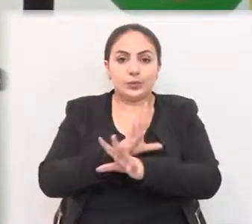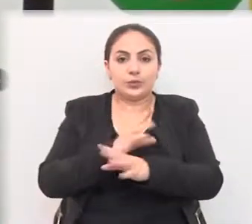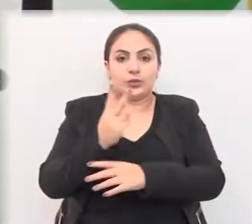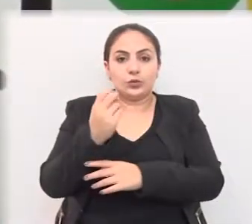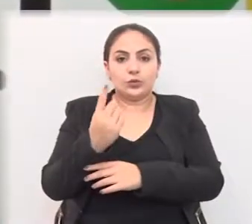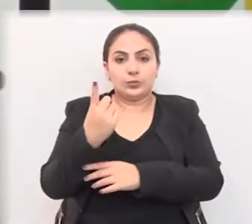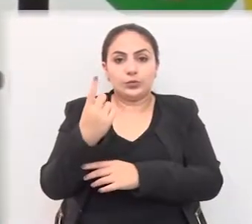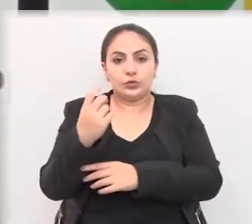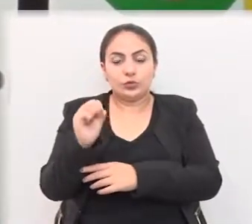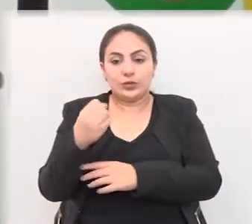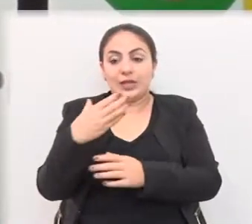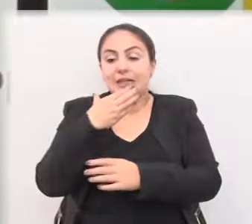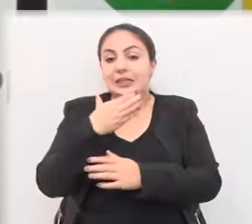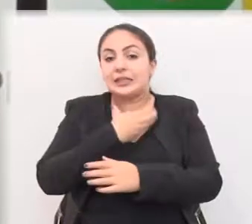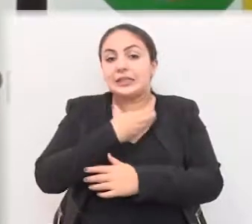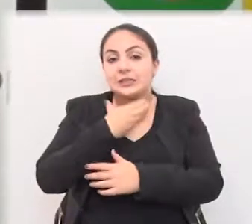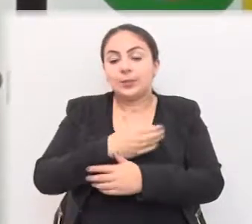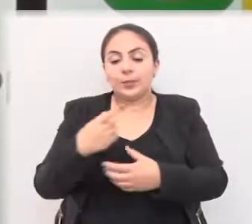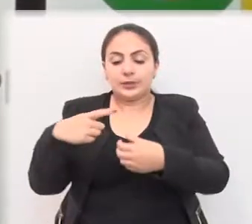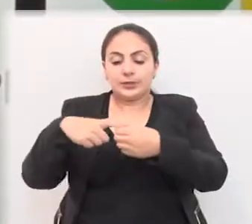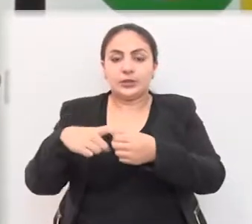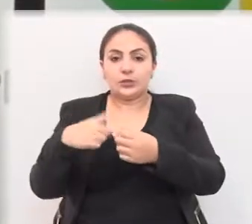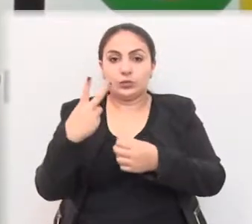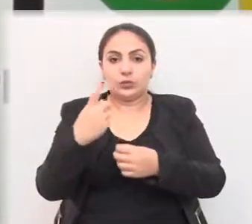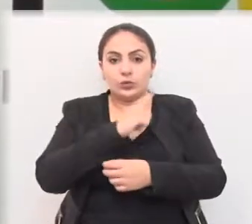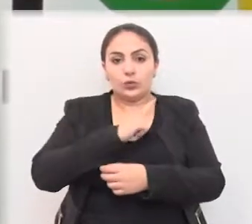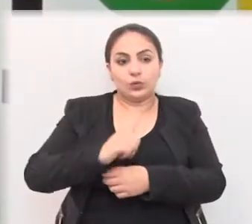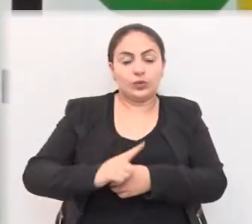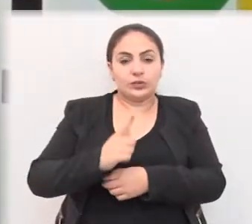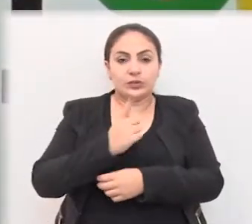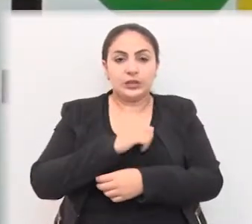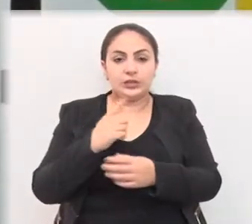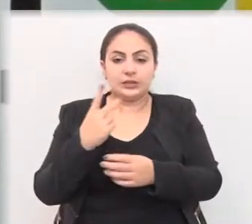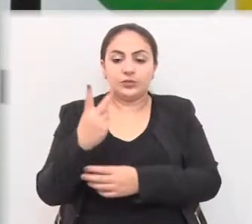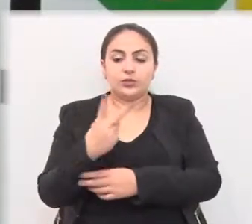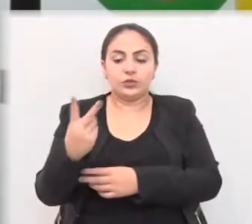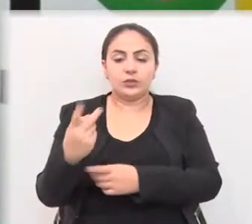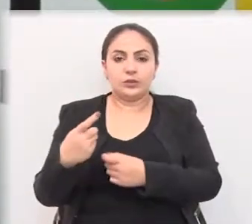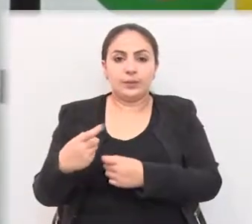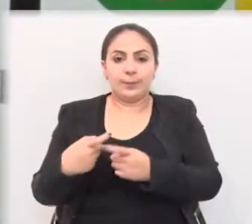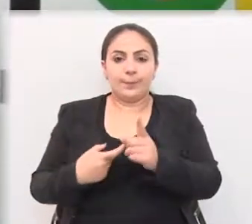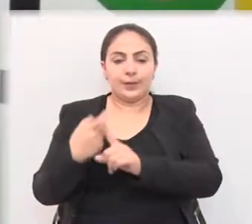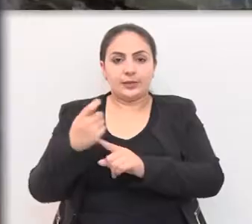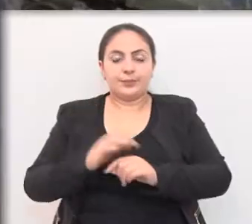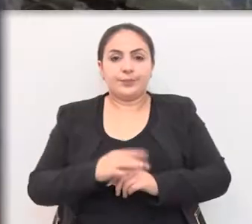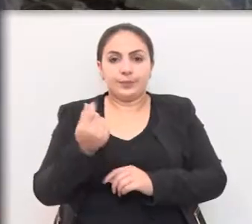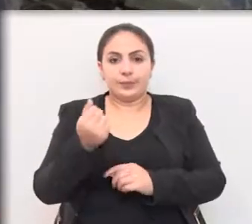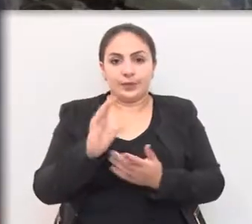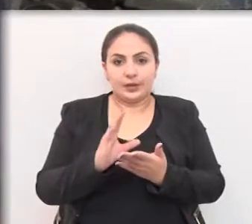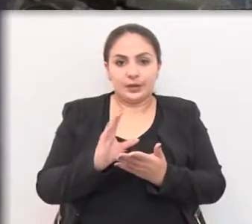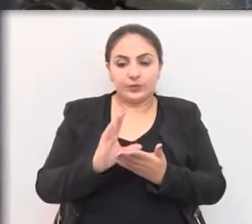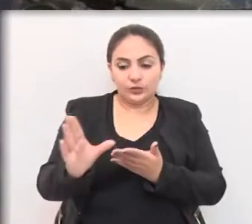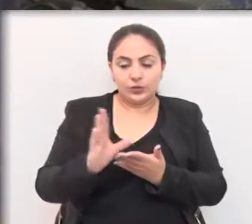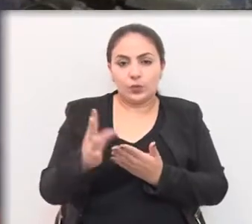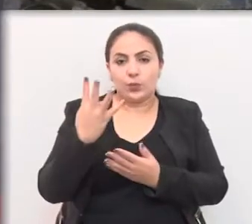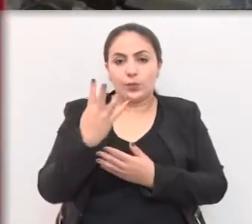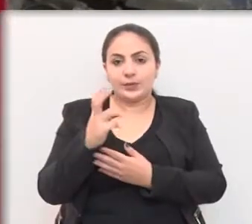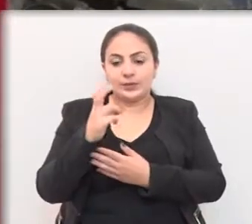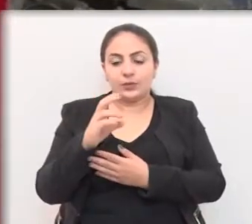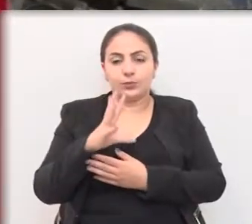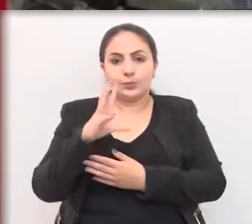de 2018. Mas a parceria entre os 2 governos tem prazo de 22 meses. Esse investimento